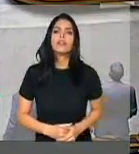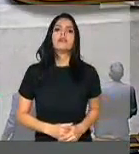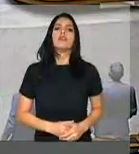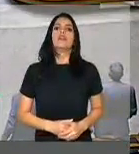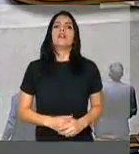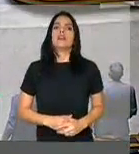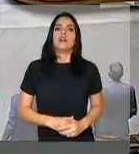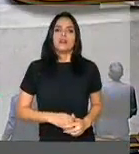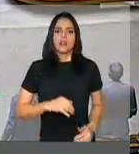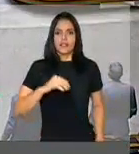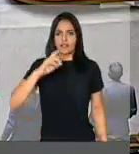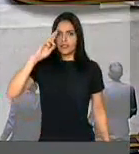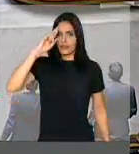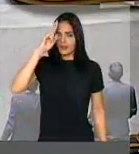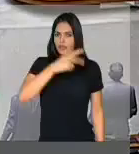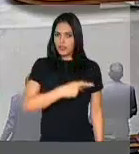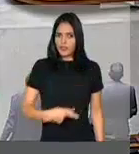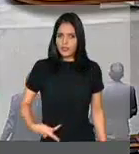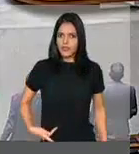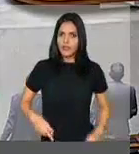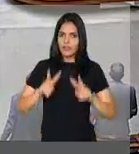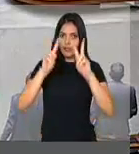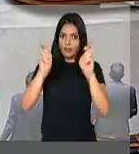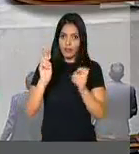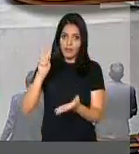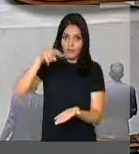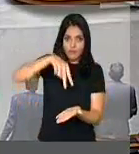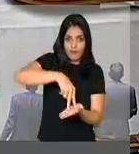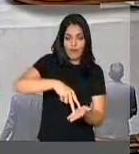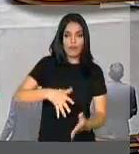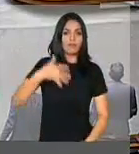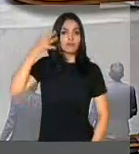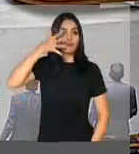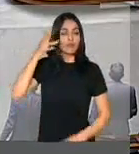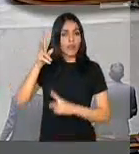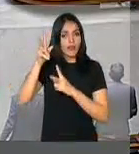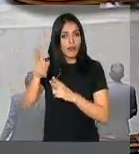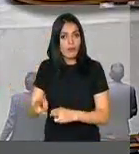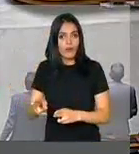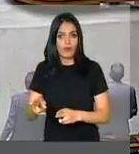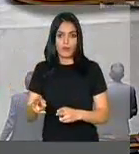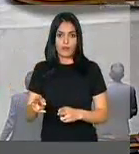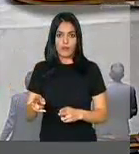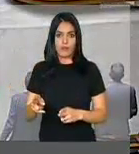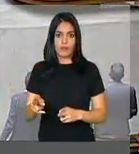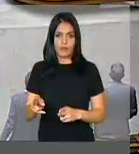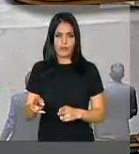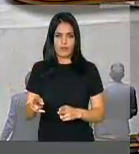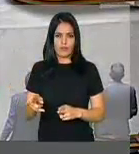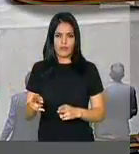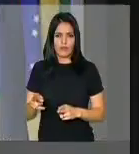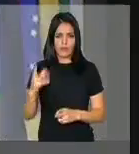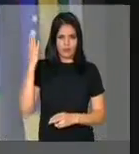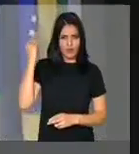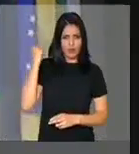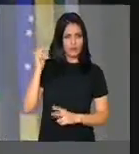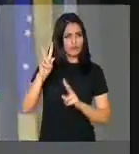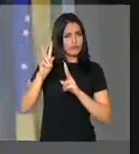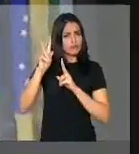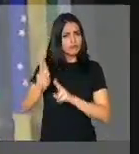O assunto que me faz voltar à tribuna é o mesmo sobre o qual falei minutos